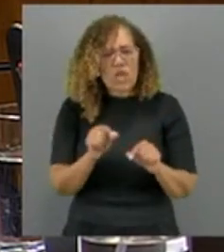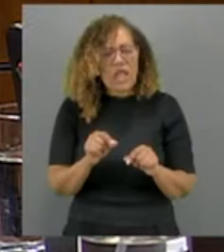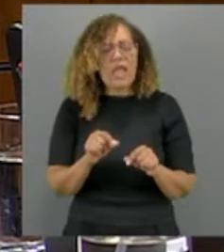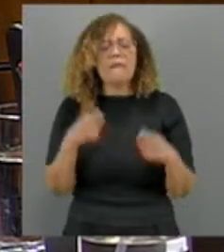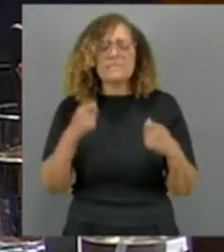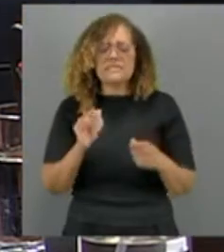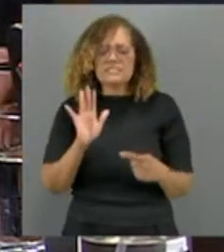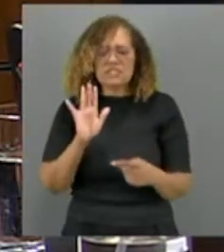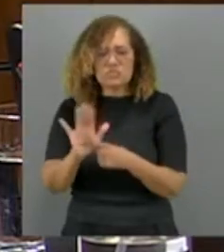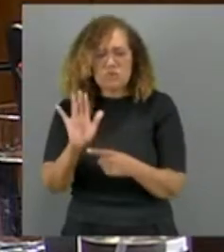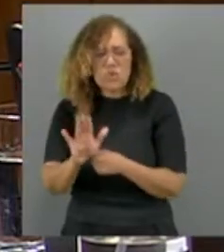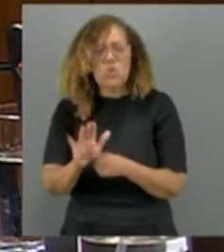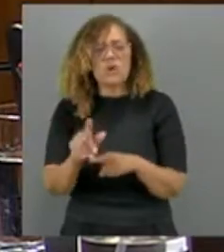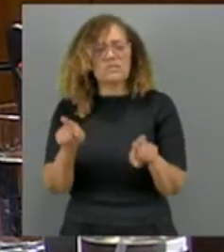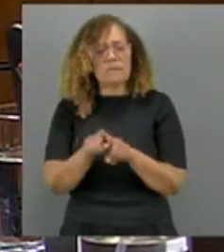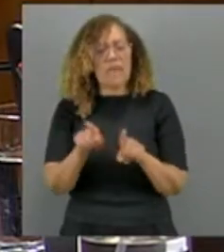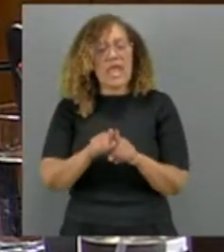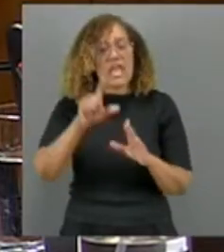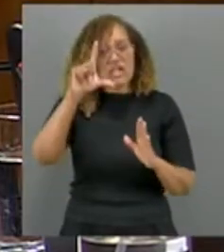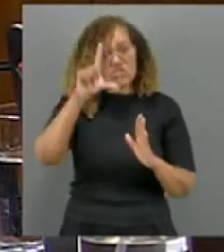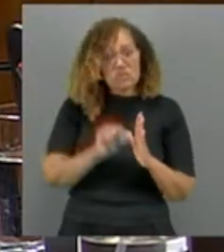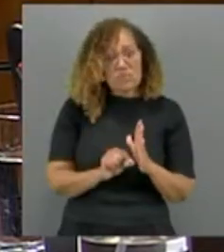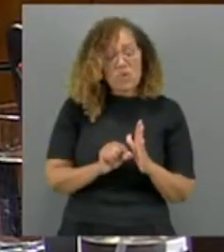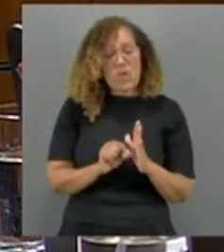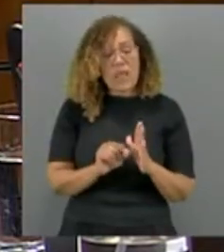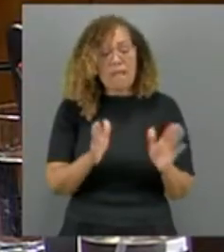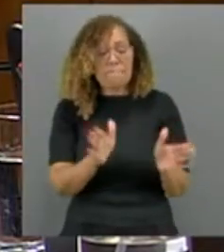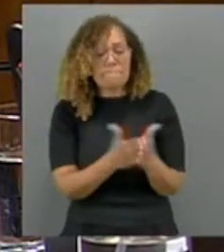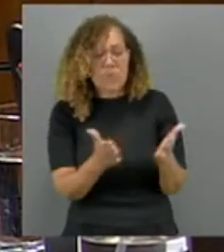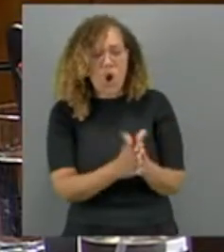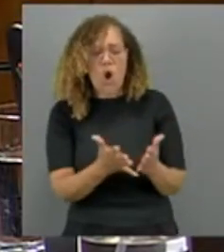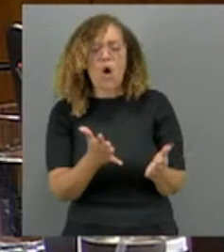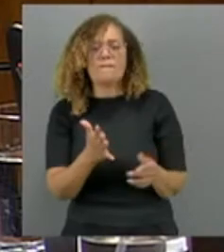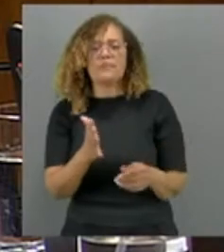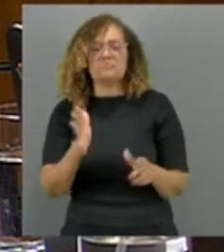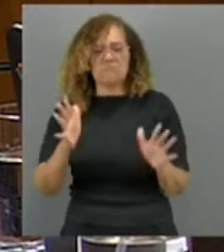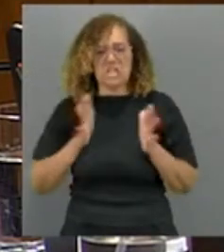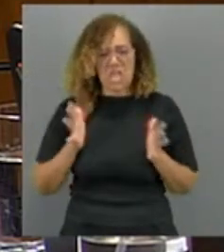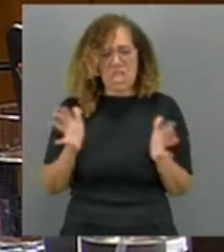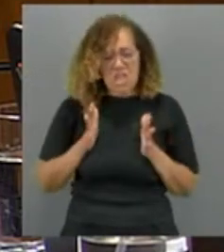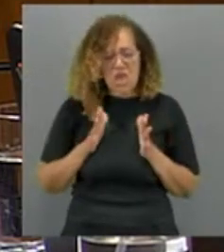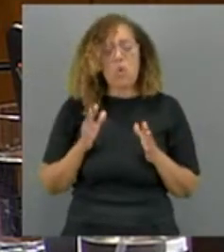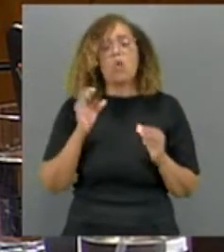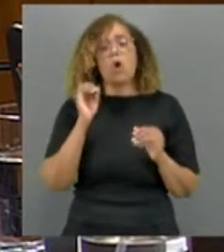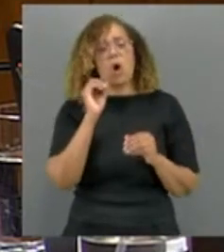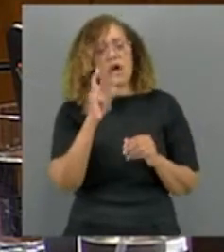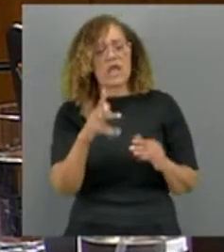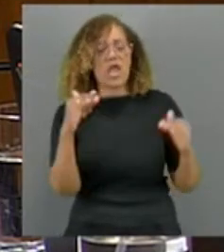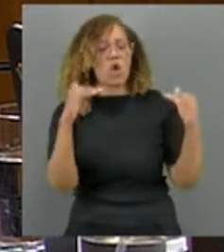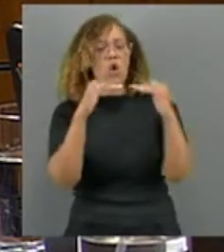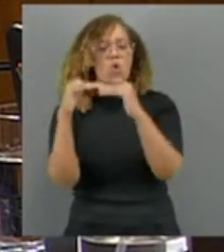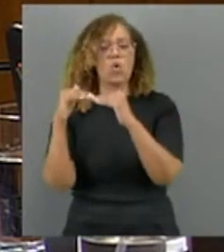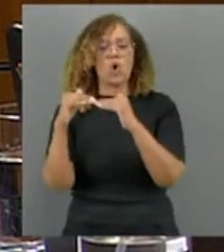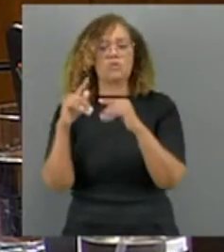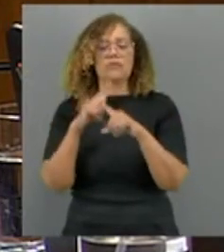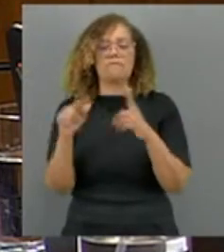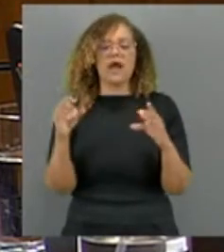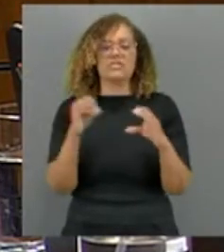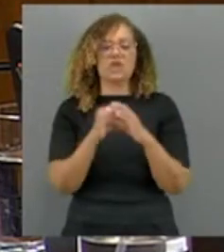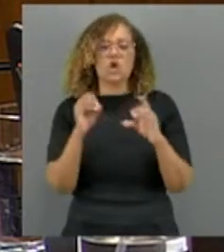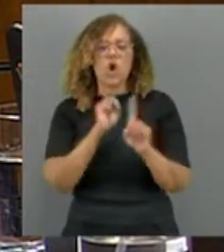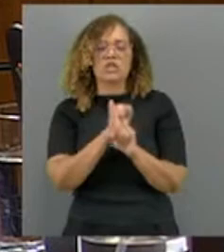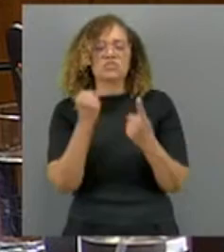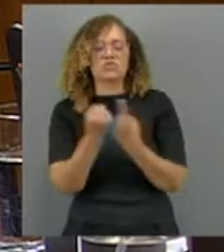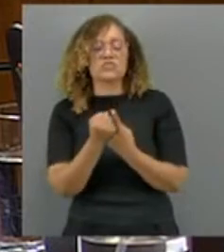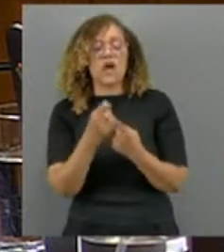ajudar e diminuir o fosso que existe entre os mais pobres e os mais ricos, concordo. Ok, mas cota social. Porque tem